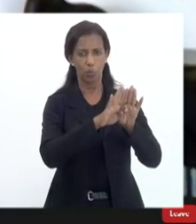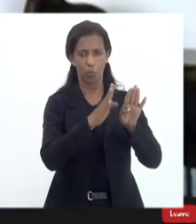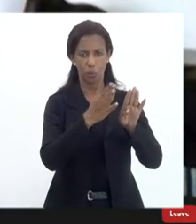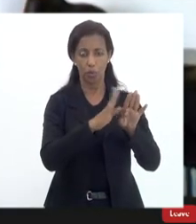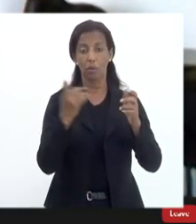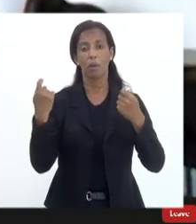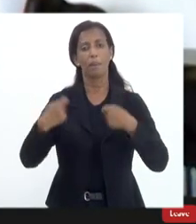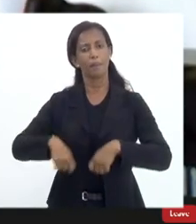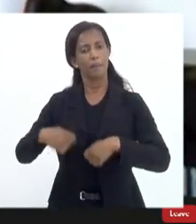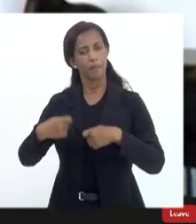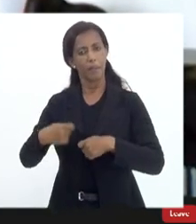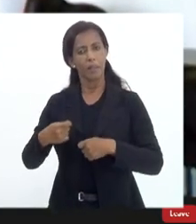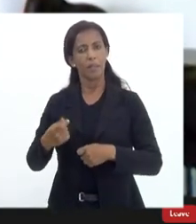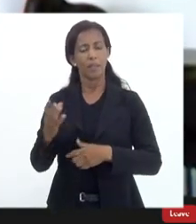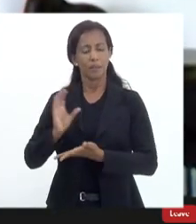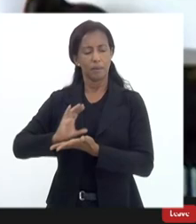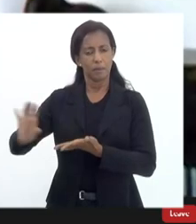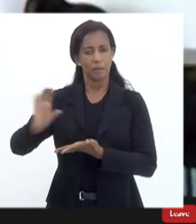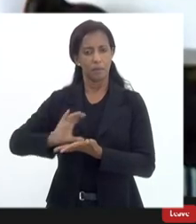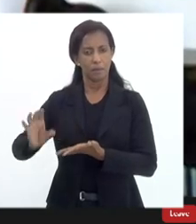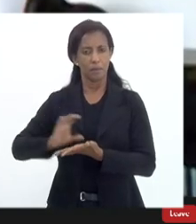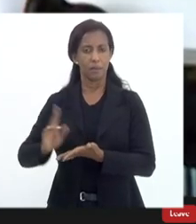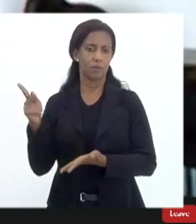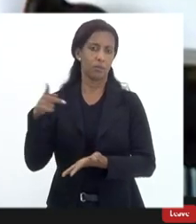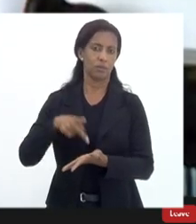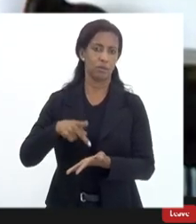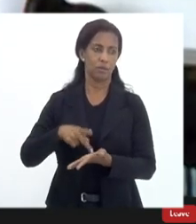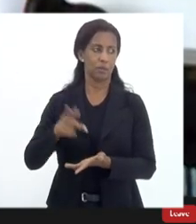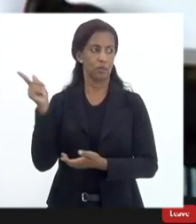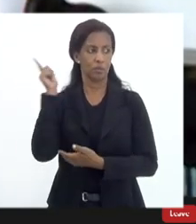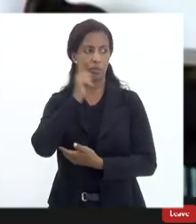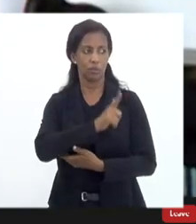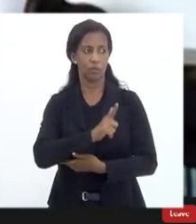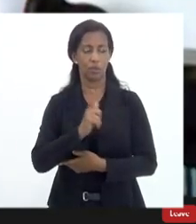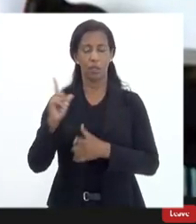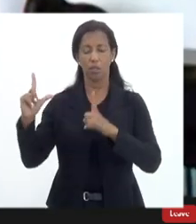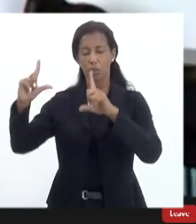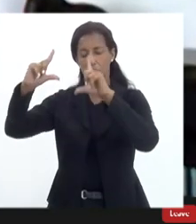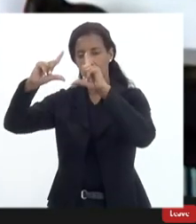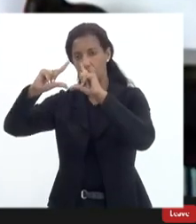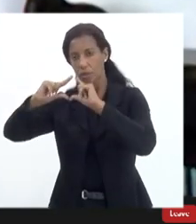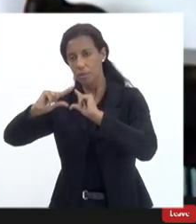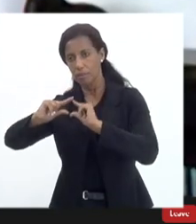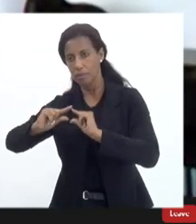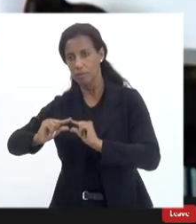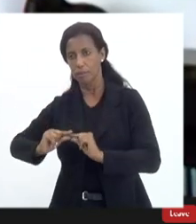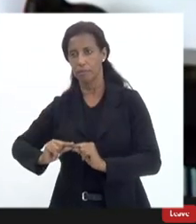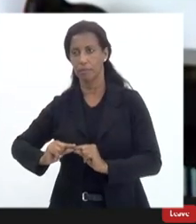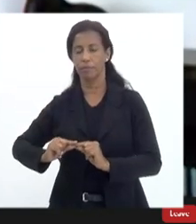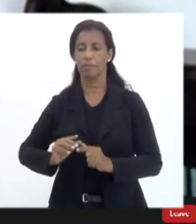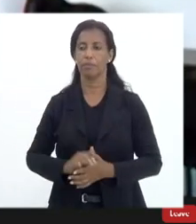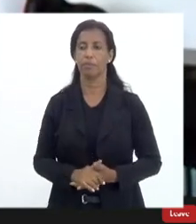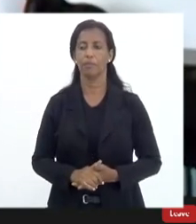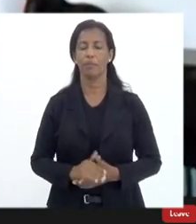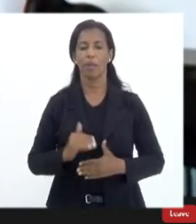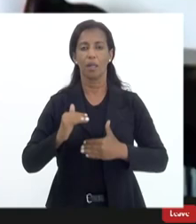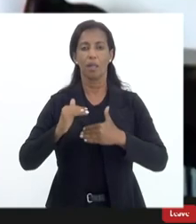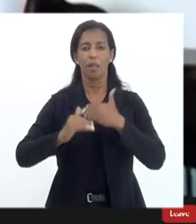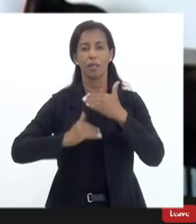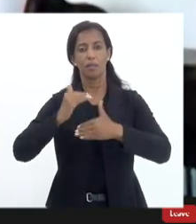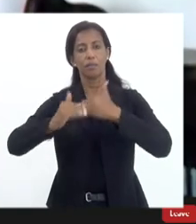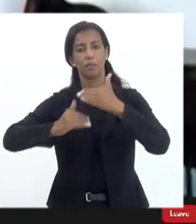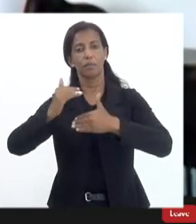essa necessidade de investimento para que, de fato, a gente consiga minimizar esse processo que